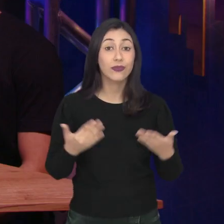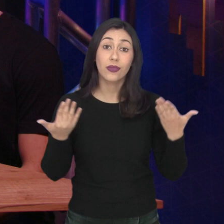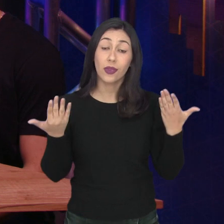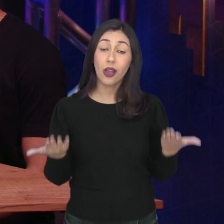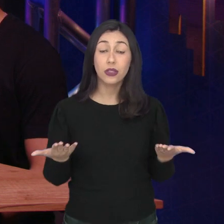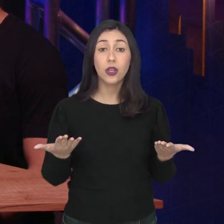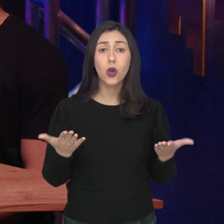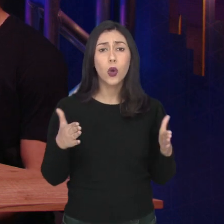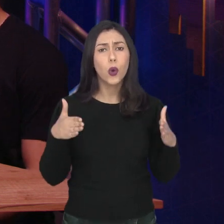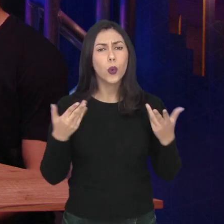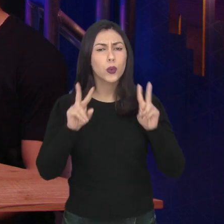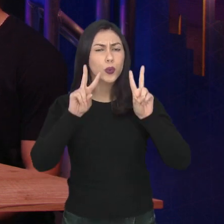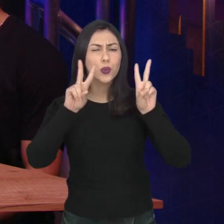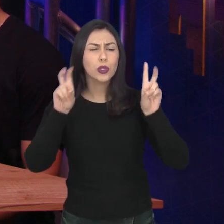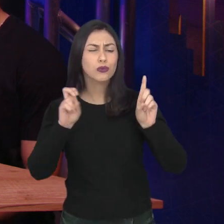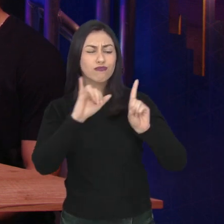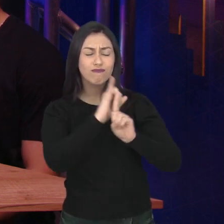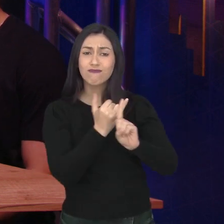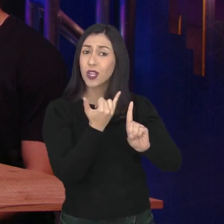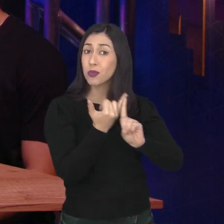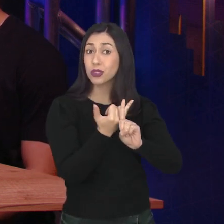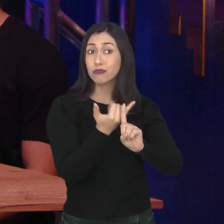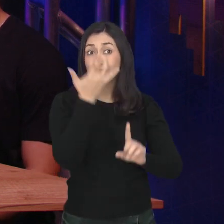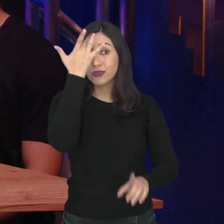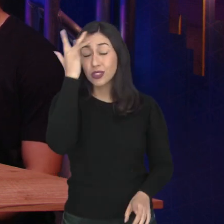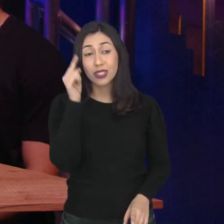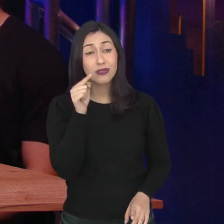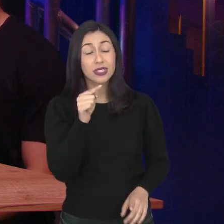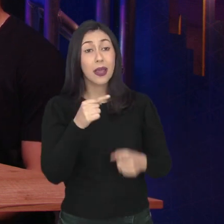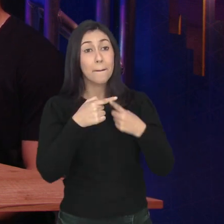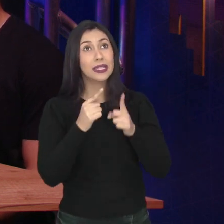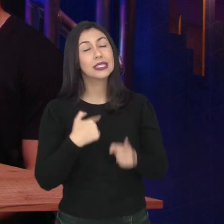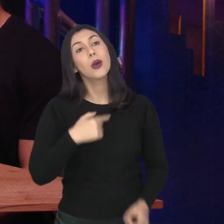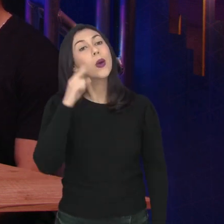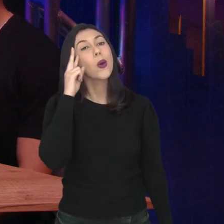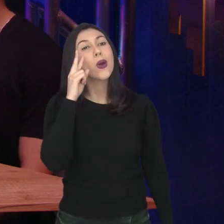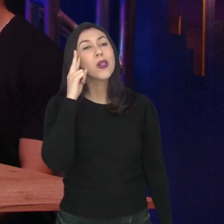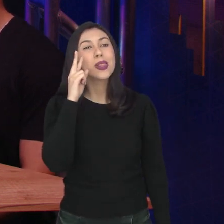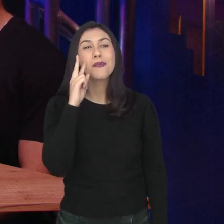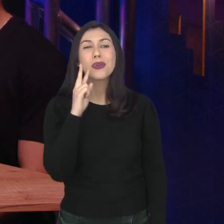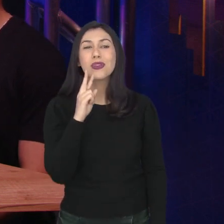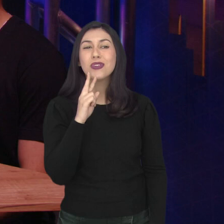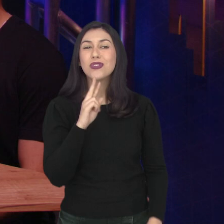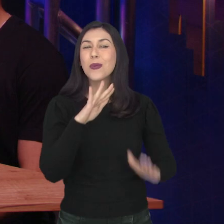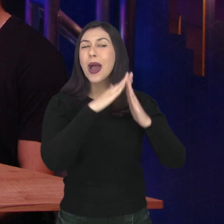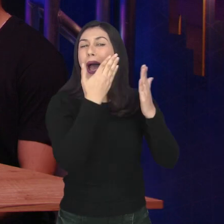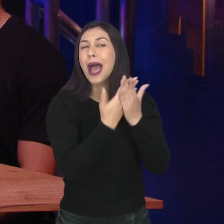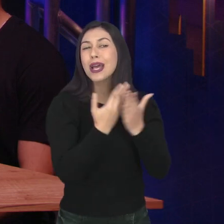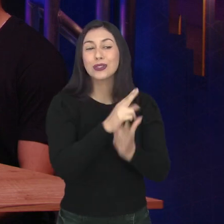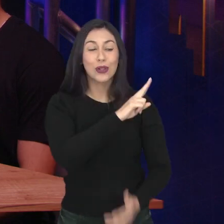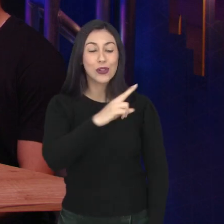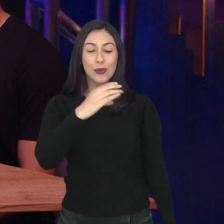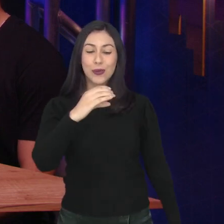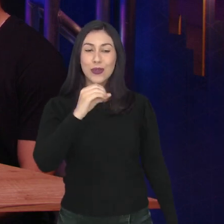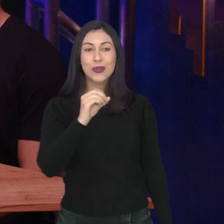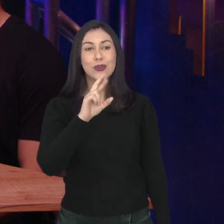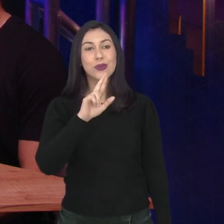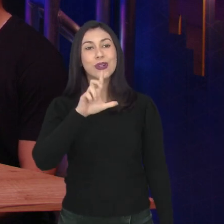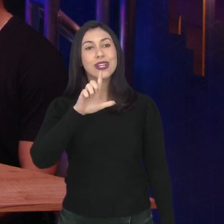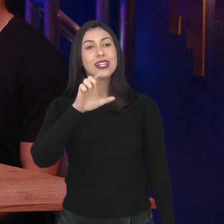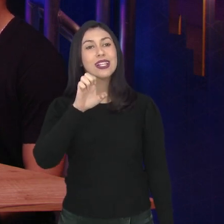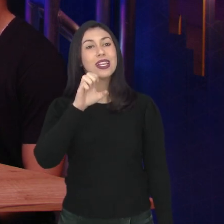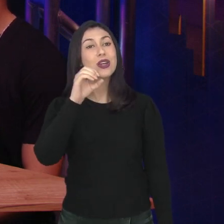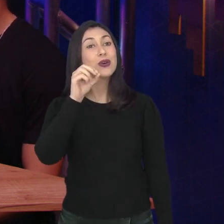É isso, pessoal. Quando o assunto é bullying, eu não sei você, Samuel, mas eu lembro muito de um colégio específico que se chama Colégio